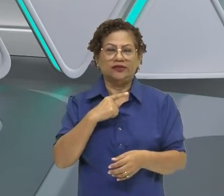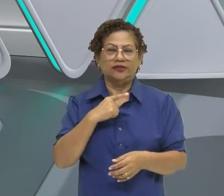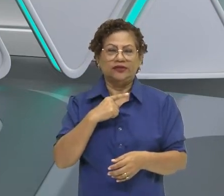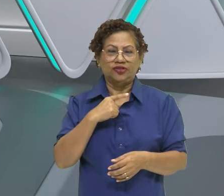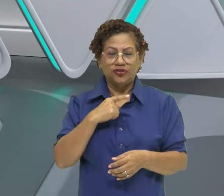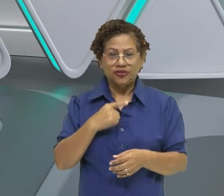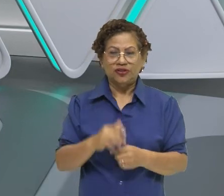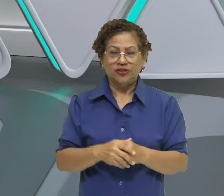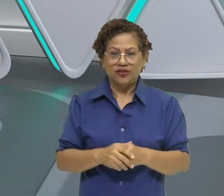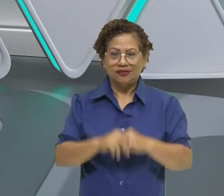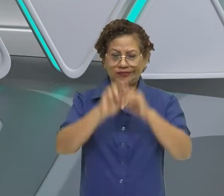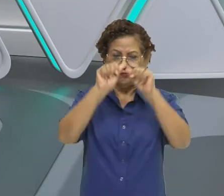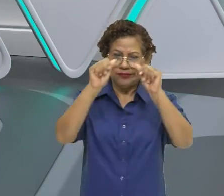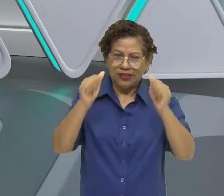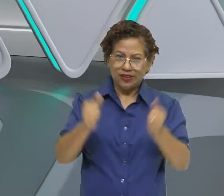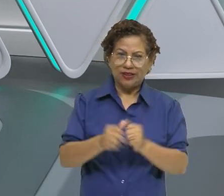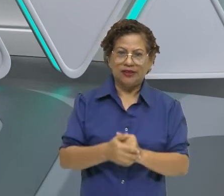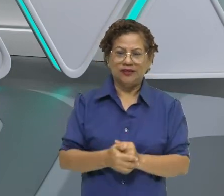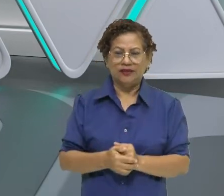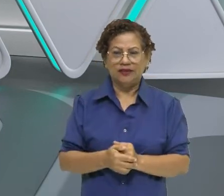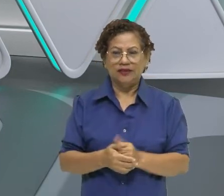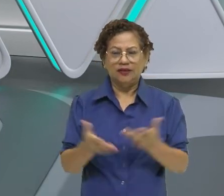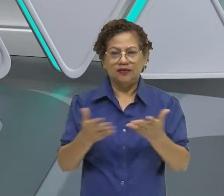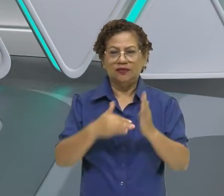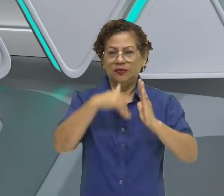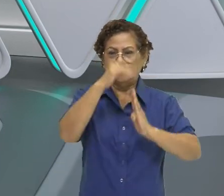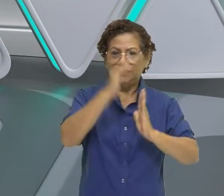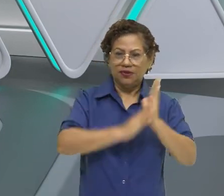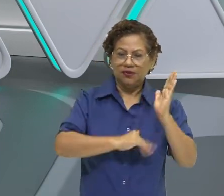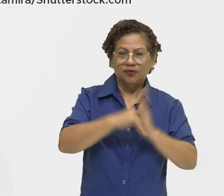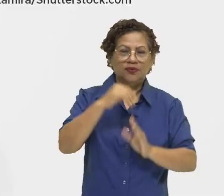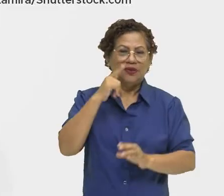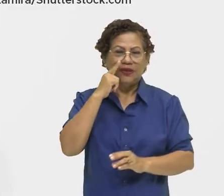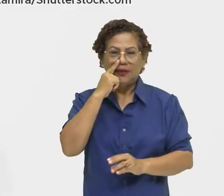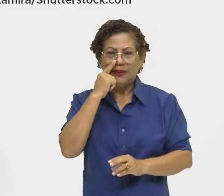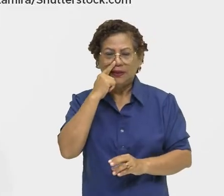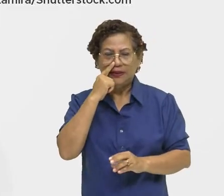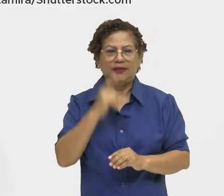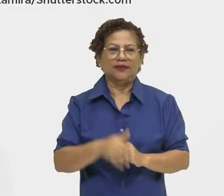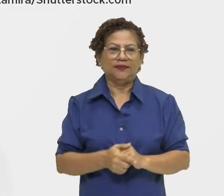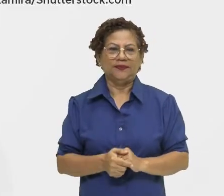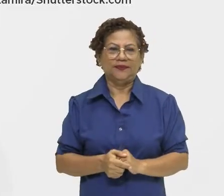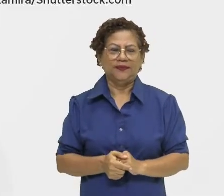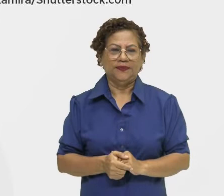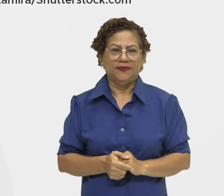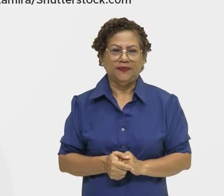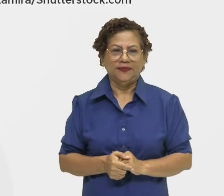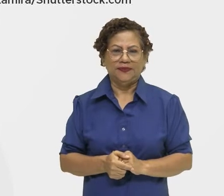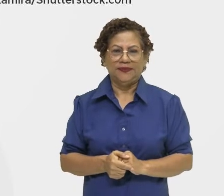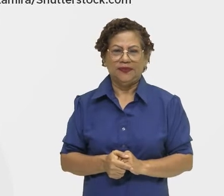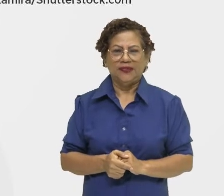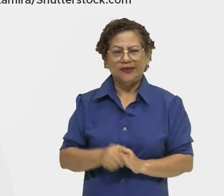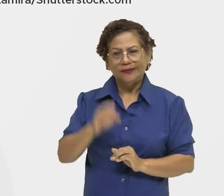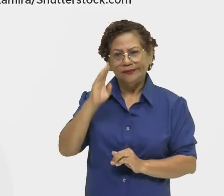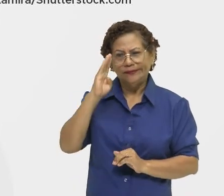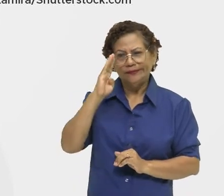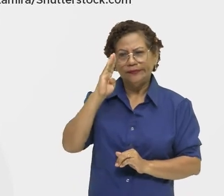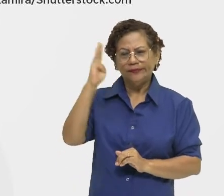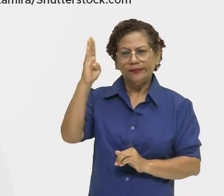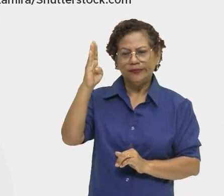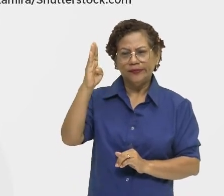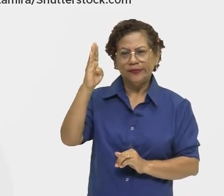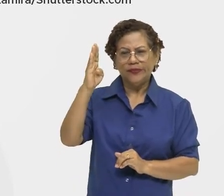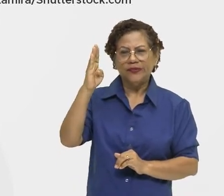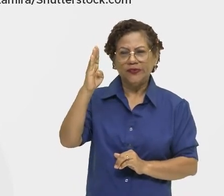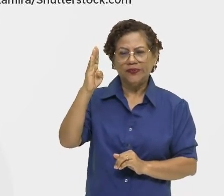né? E na pintura grega, vamos ver as características. A pintura grega é um dos primeiros registros da